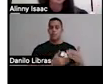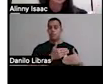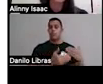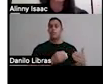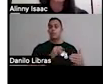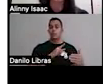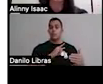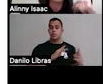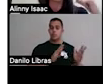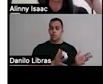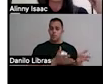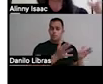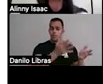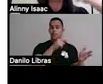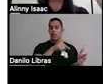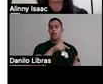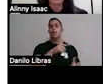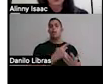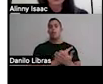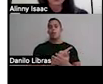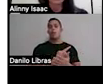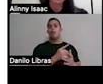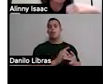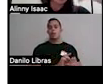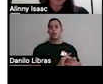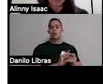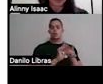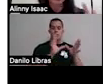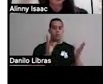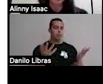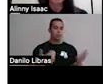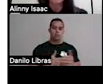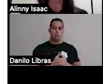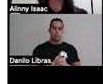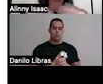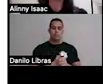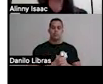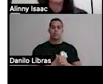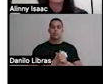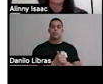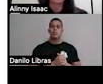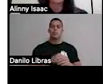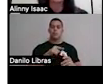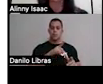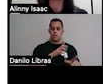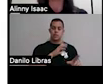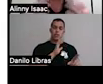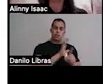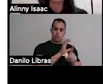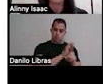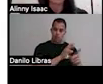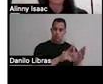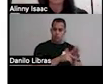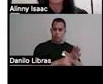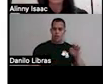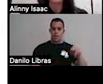né, nesse neurônio, esses ácidos graxos eles são liberados, né, que são, uma vez lá no meio, eles vão sofrer ação de enzimas específicas, vão dar